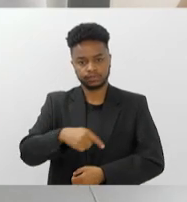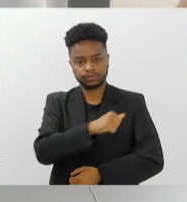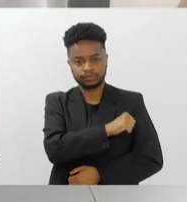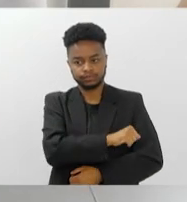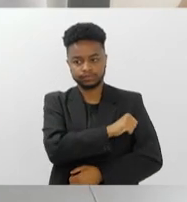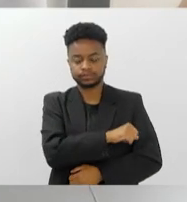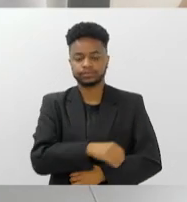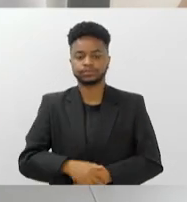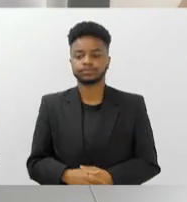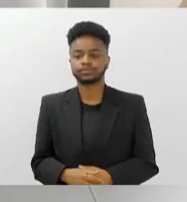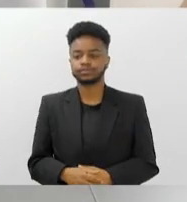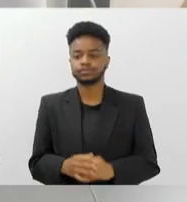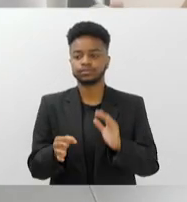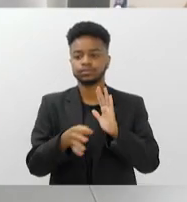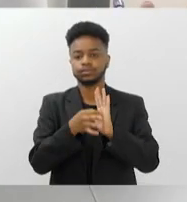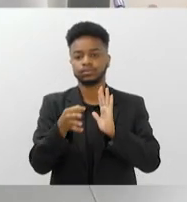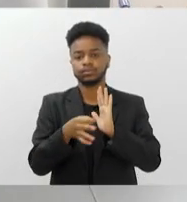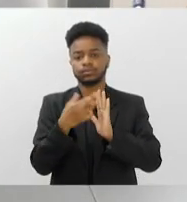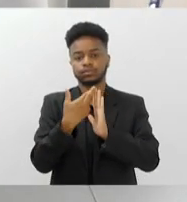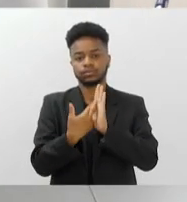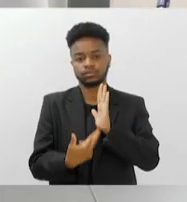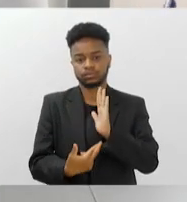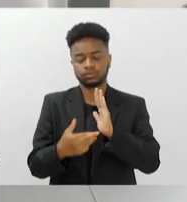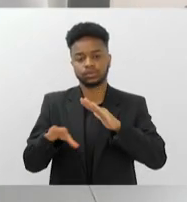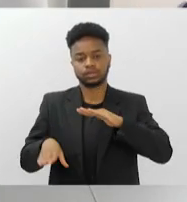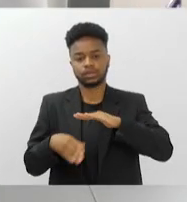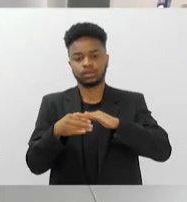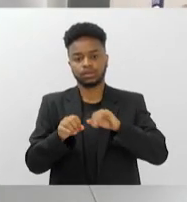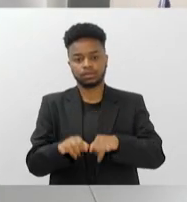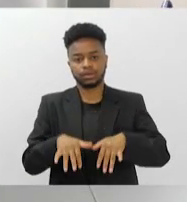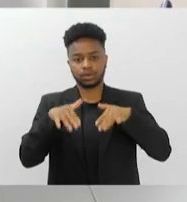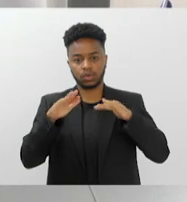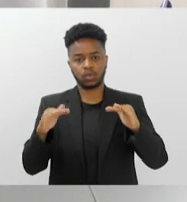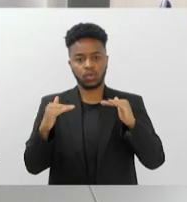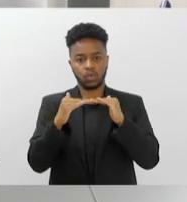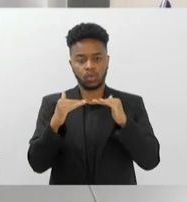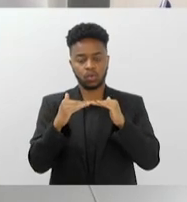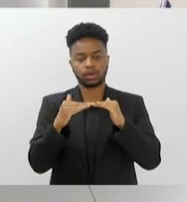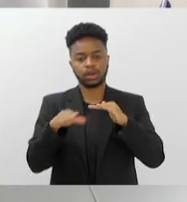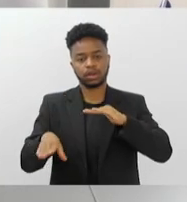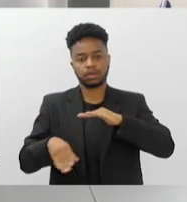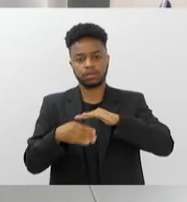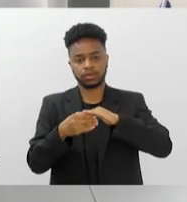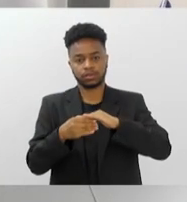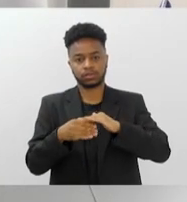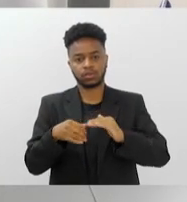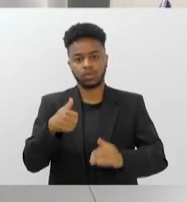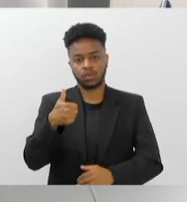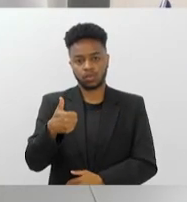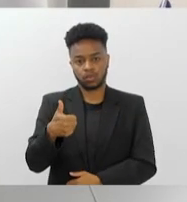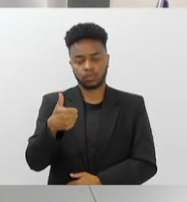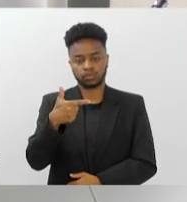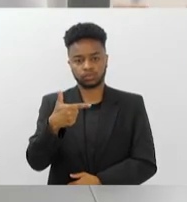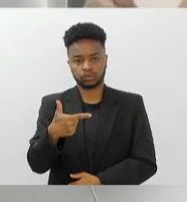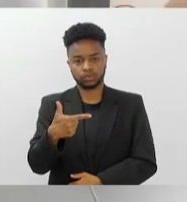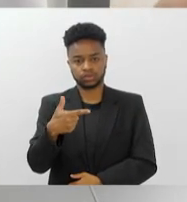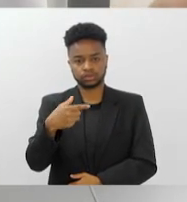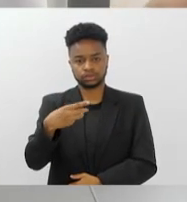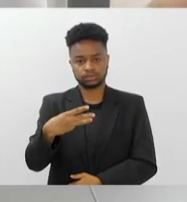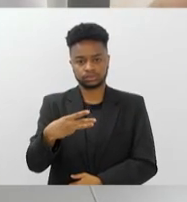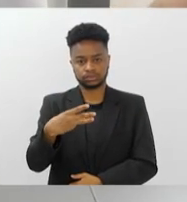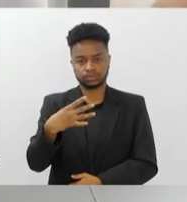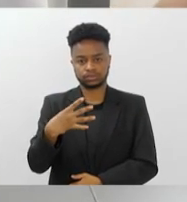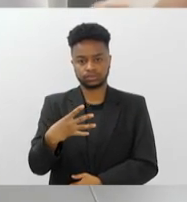de Janeiro. Parecer do relator às emendas de plenário é favorável às emendas 1, 2,